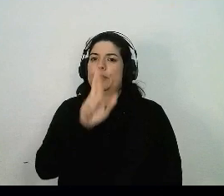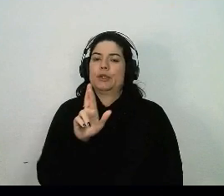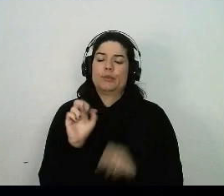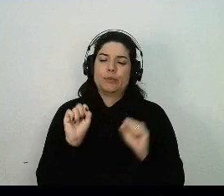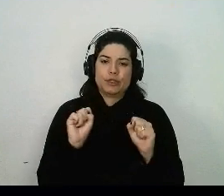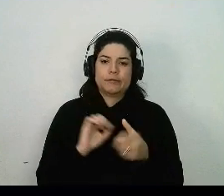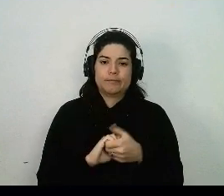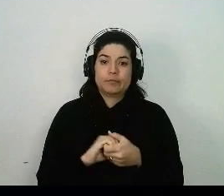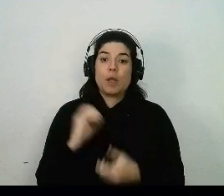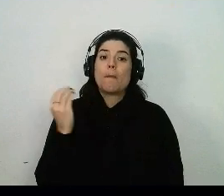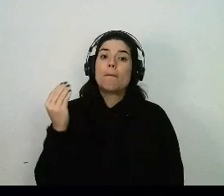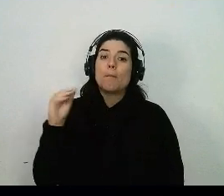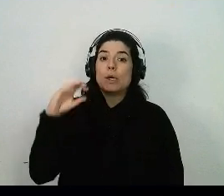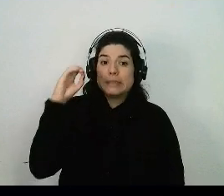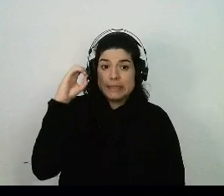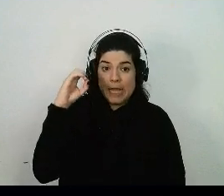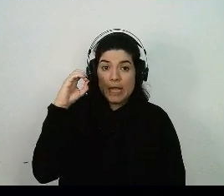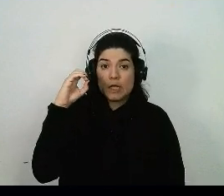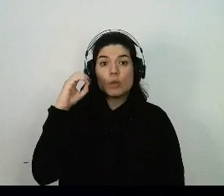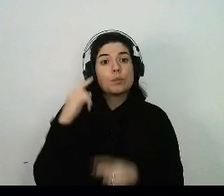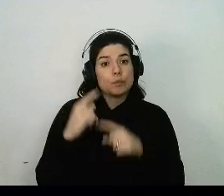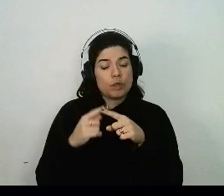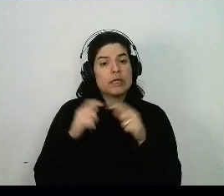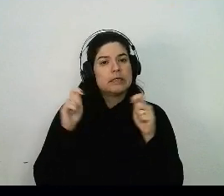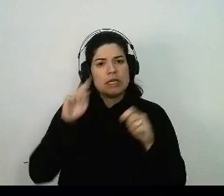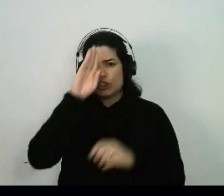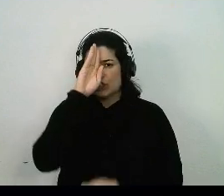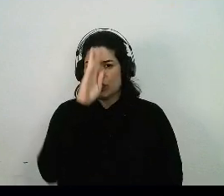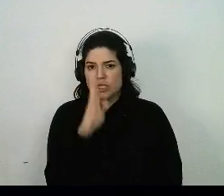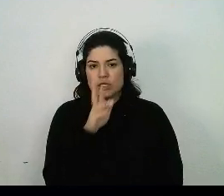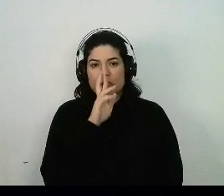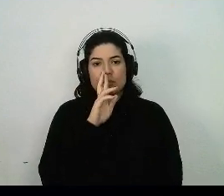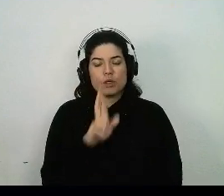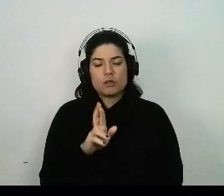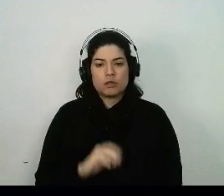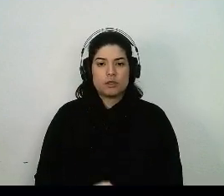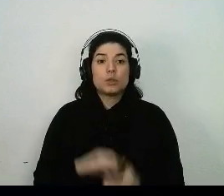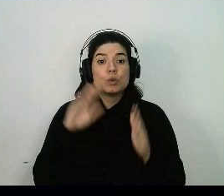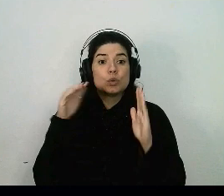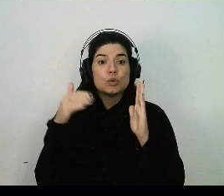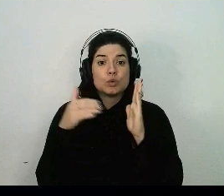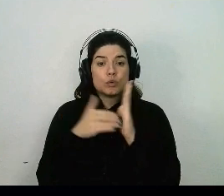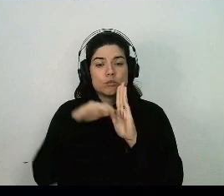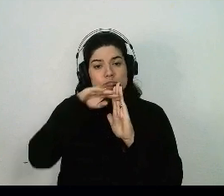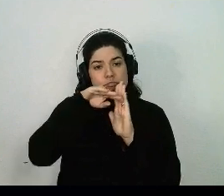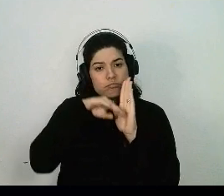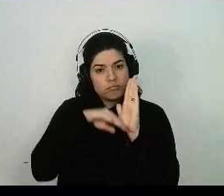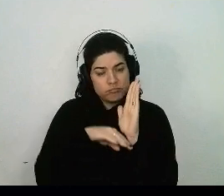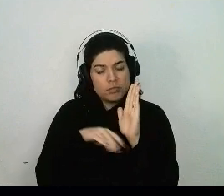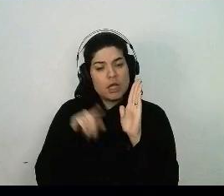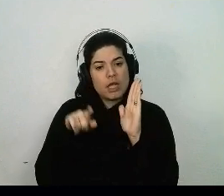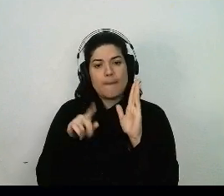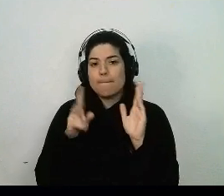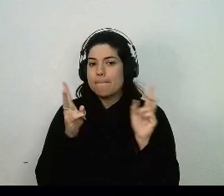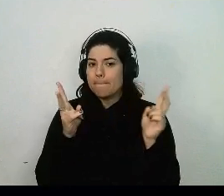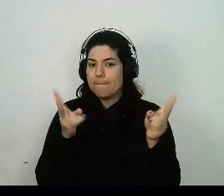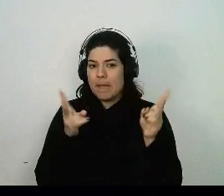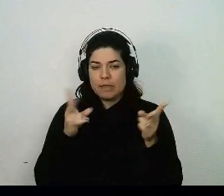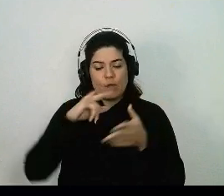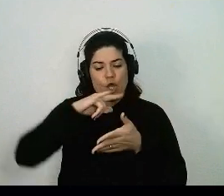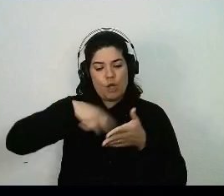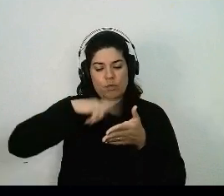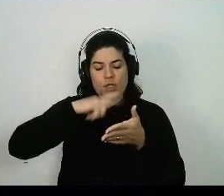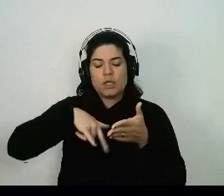ele ser bem determinístico mesmo. E todos esses parâmetros que estão aqui são os mesmos da documentação da OpenAI. Então,